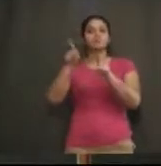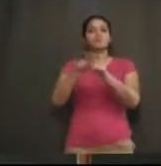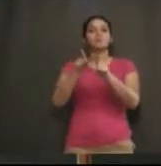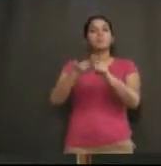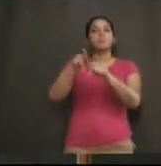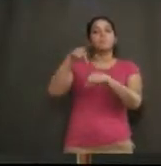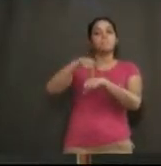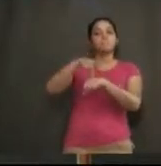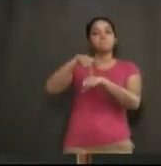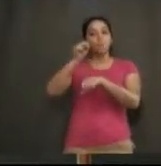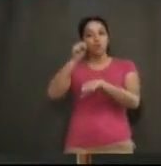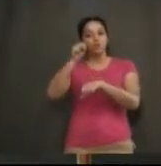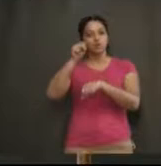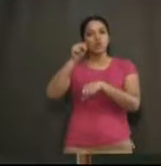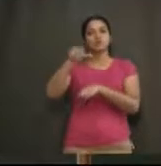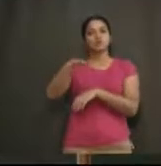também.